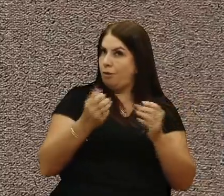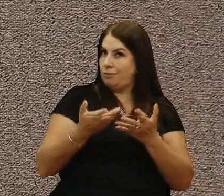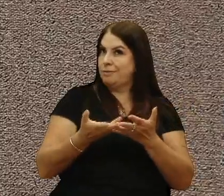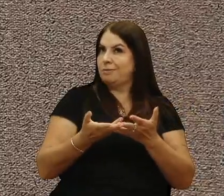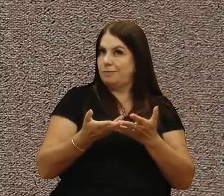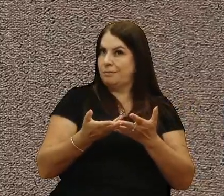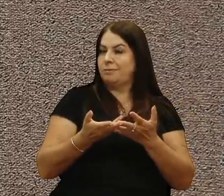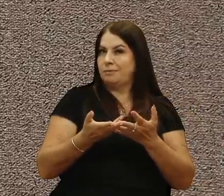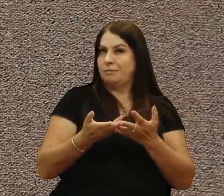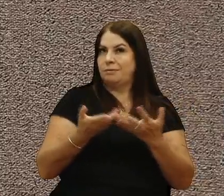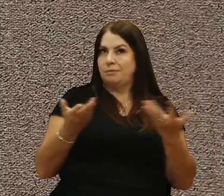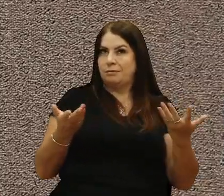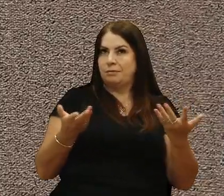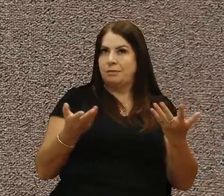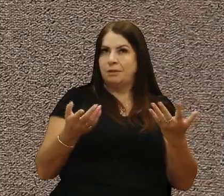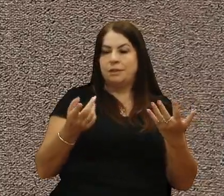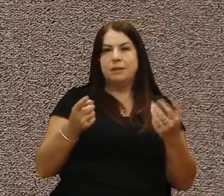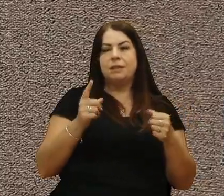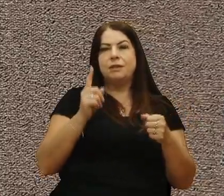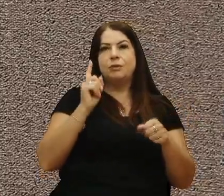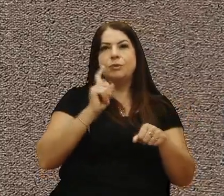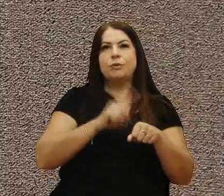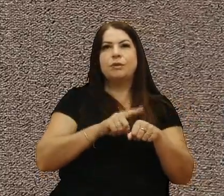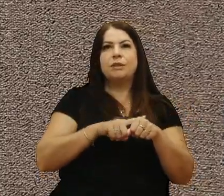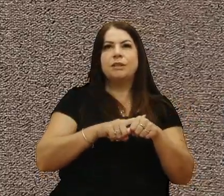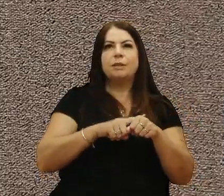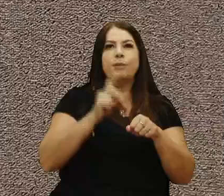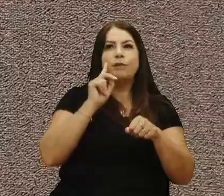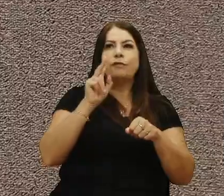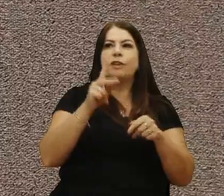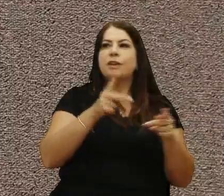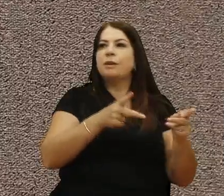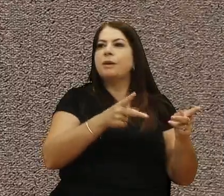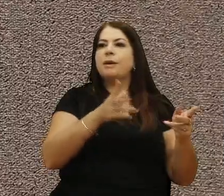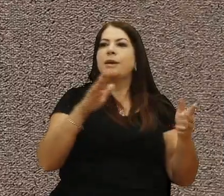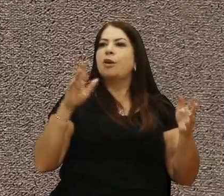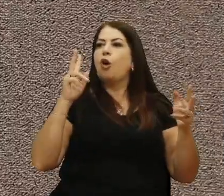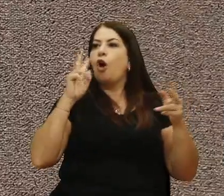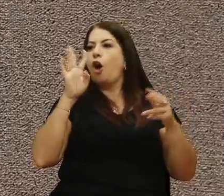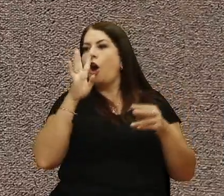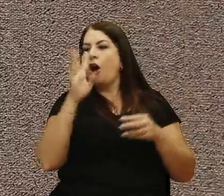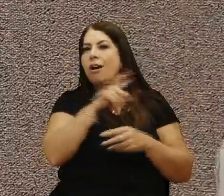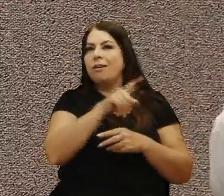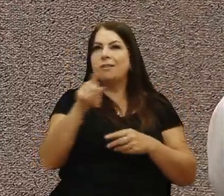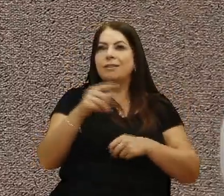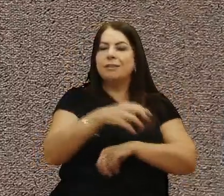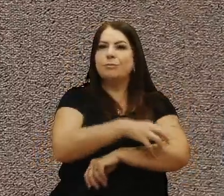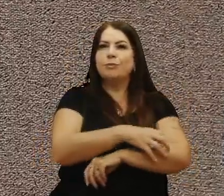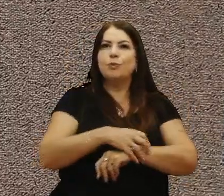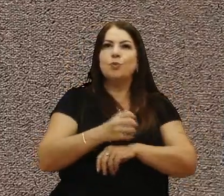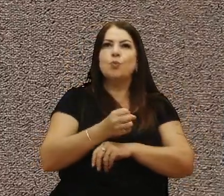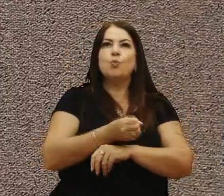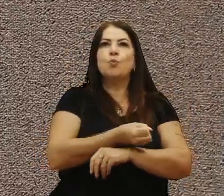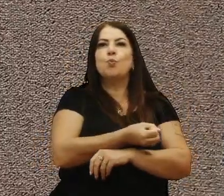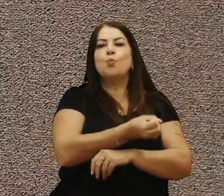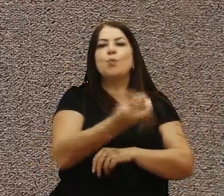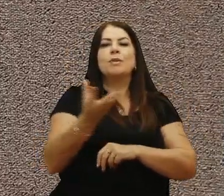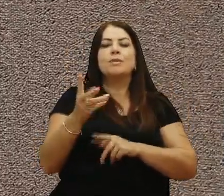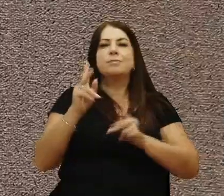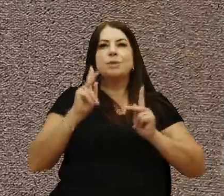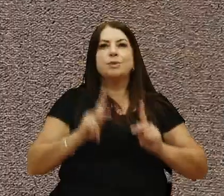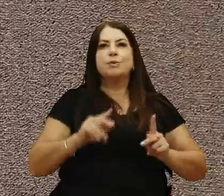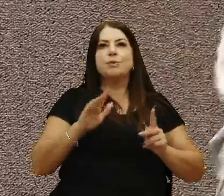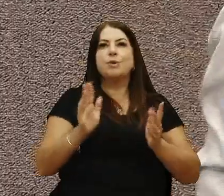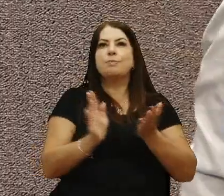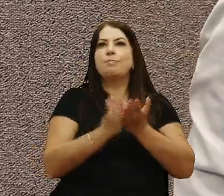Gente, tirem um tempo e girem nas nossas periferias para ver quanta gente pobre,